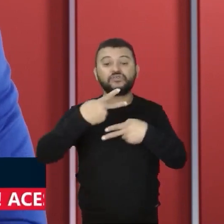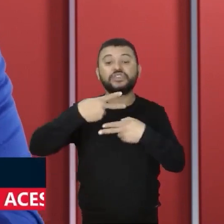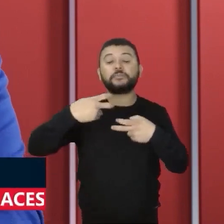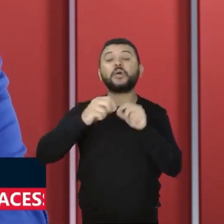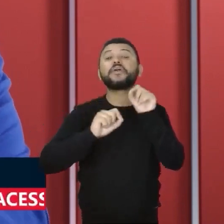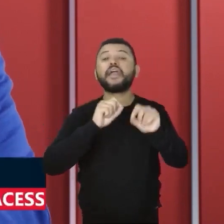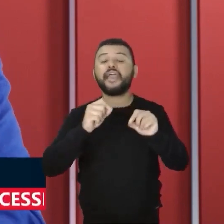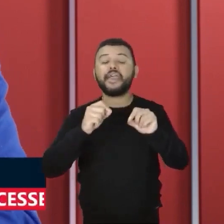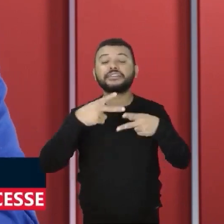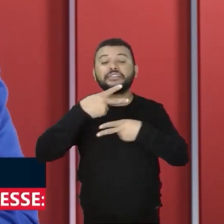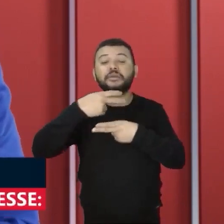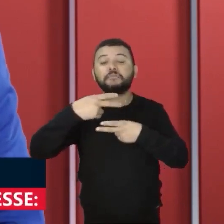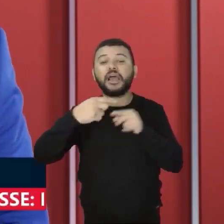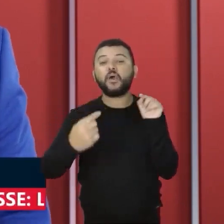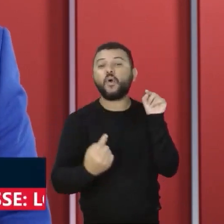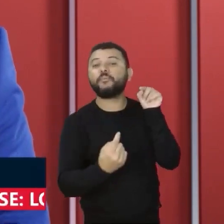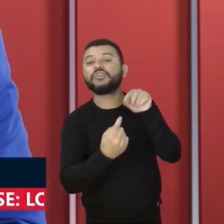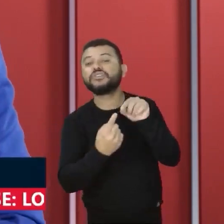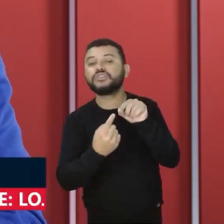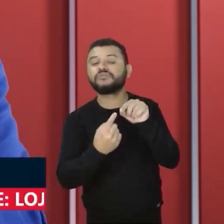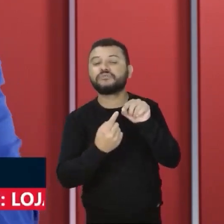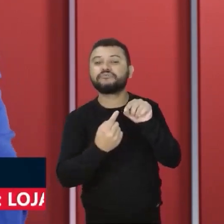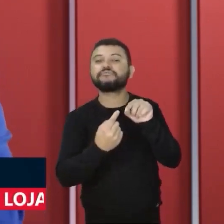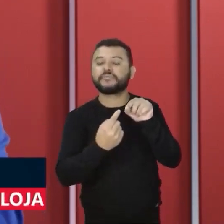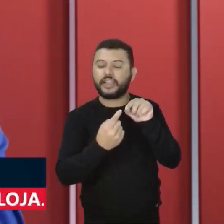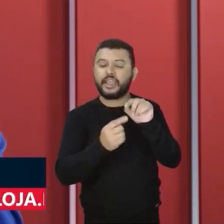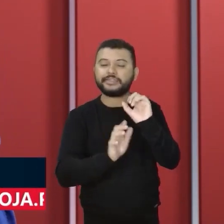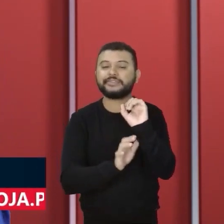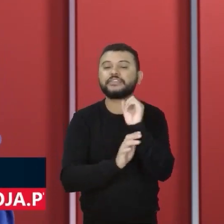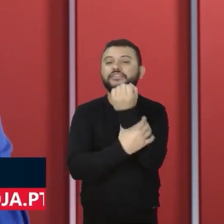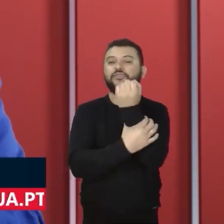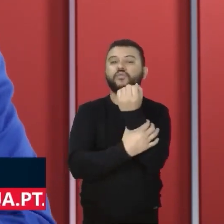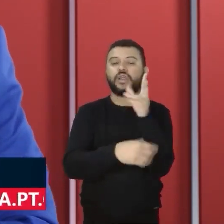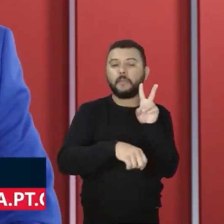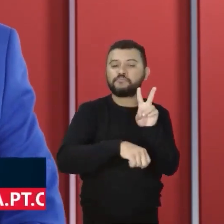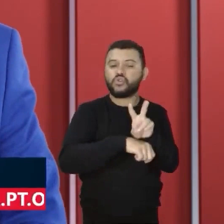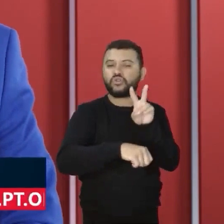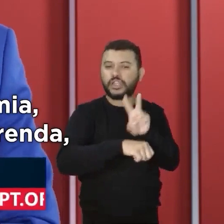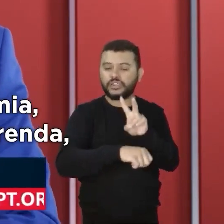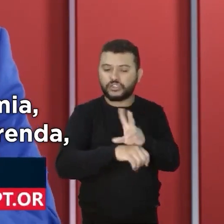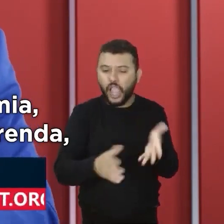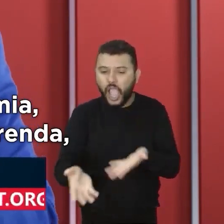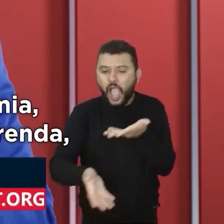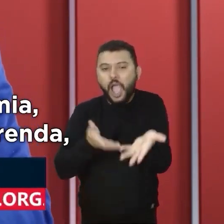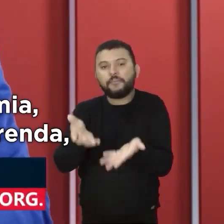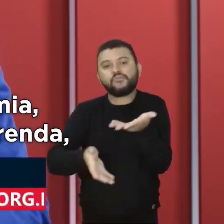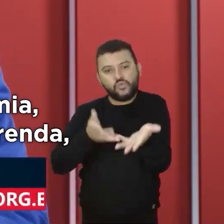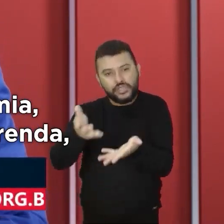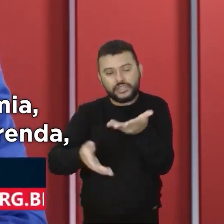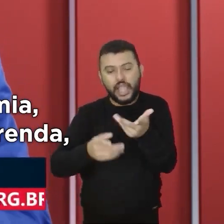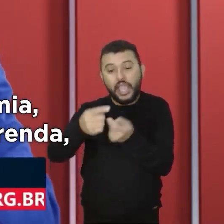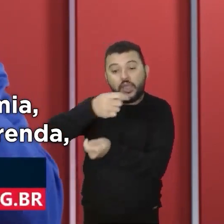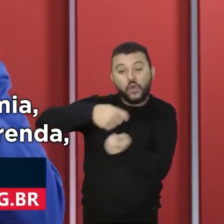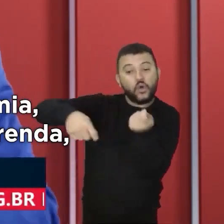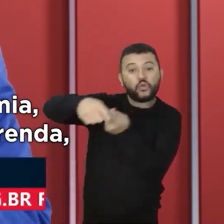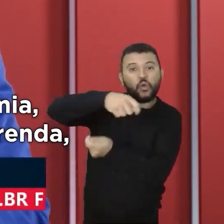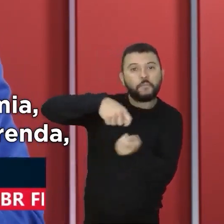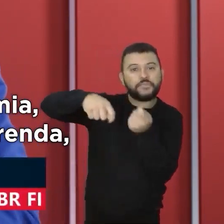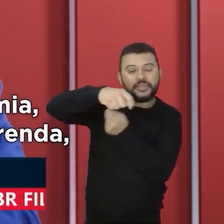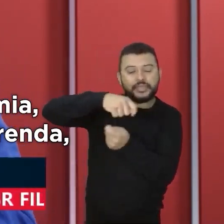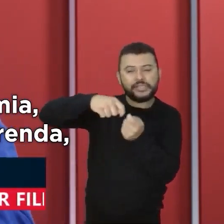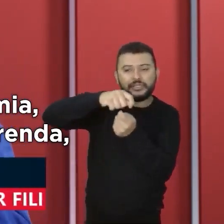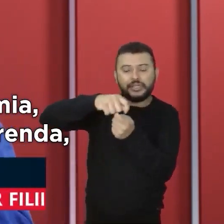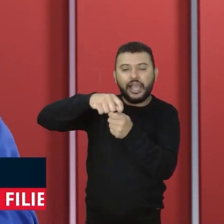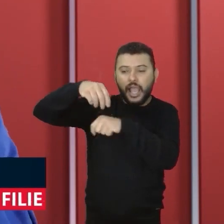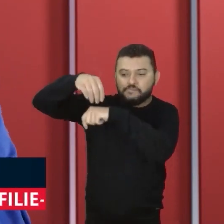Sebrae é justamente proteger, dar condições para que essa economia que faz